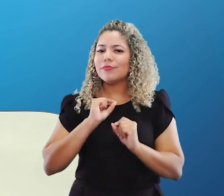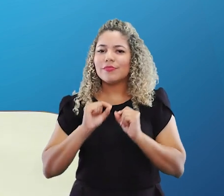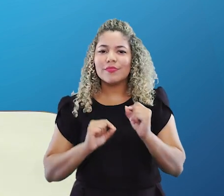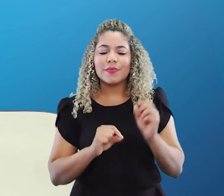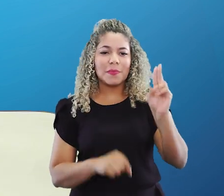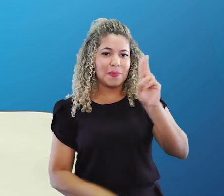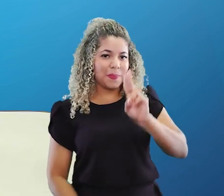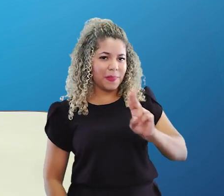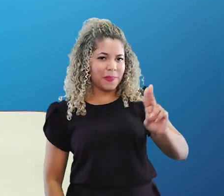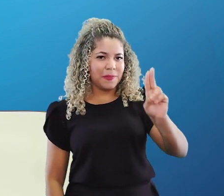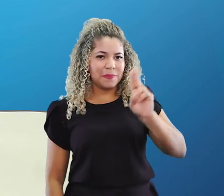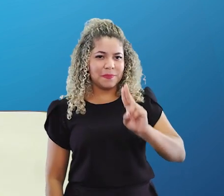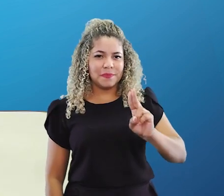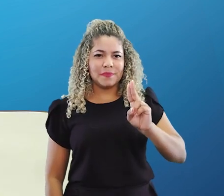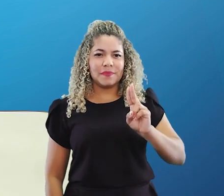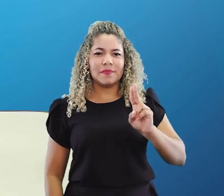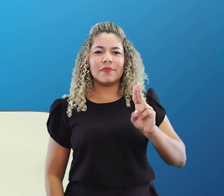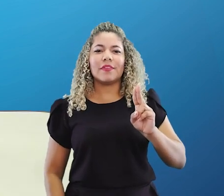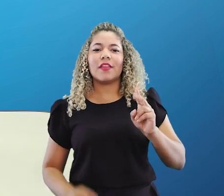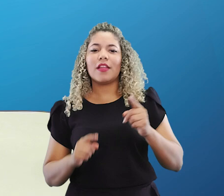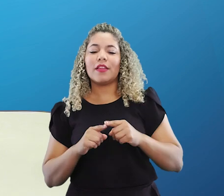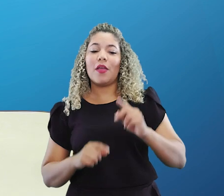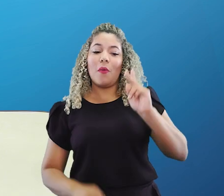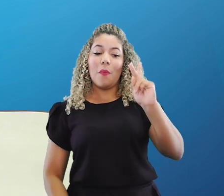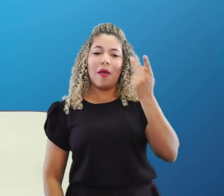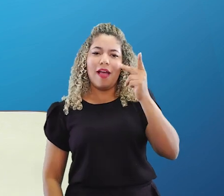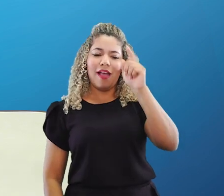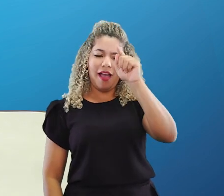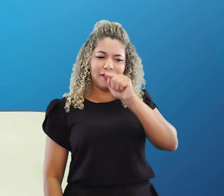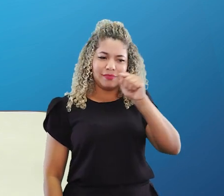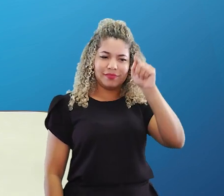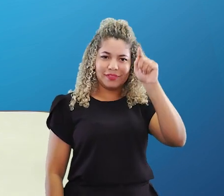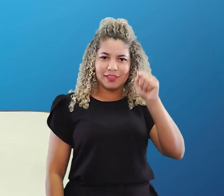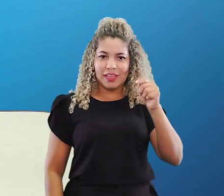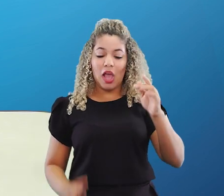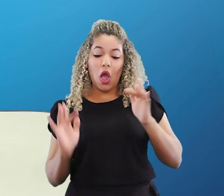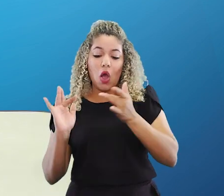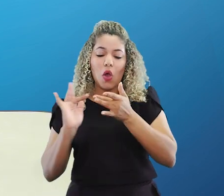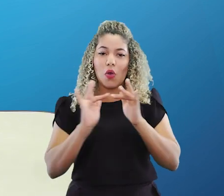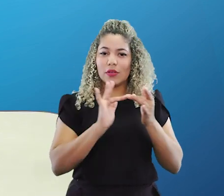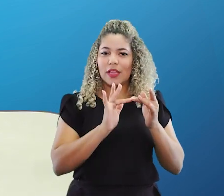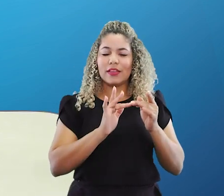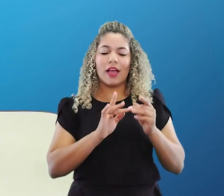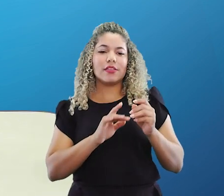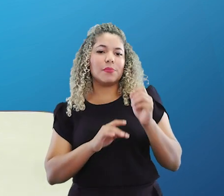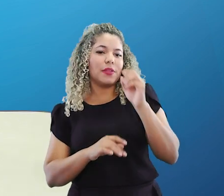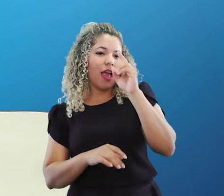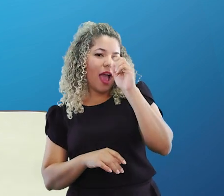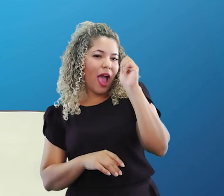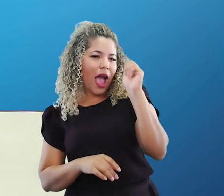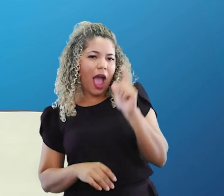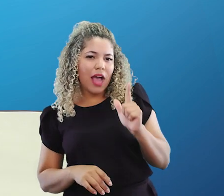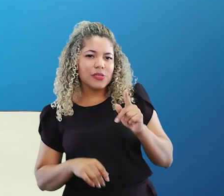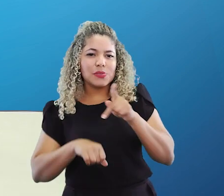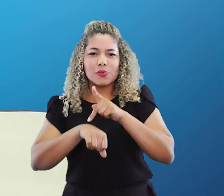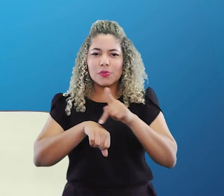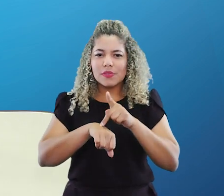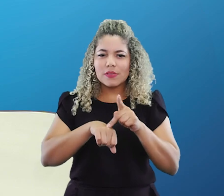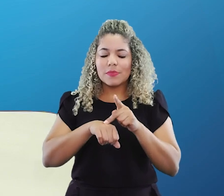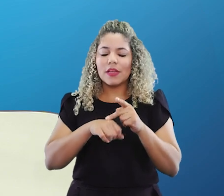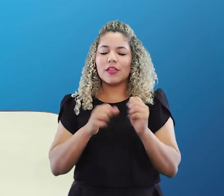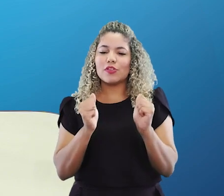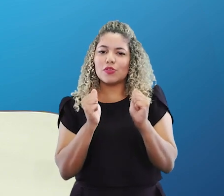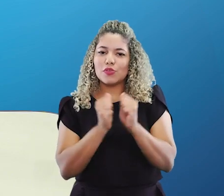carrinho vai utilizar uma barra no formato de H, conectada através de pinos azuis e pretos a duas